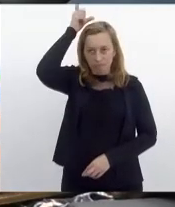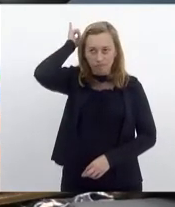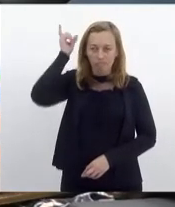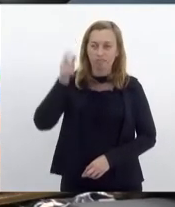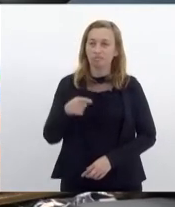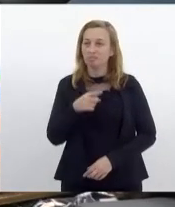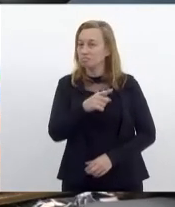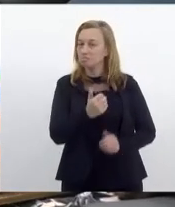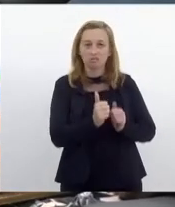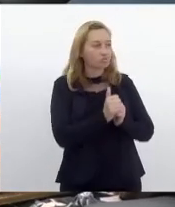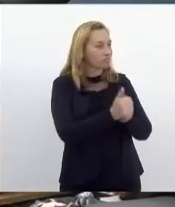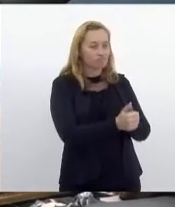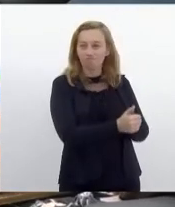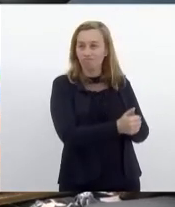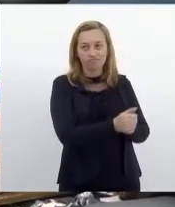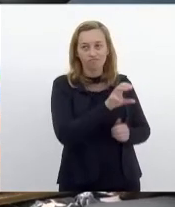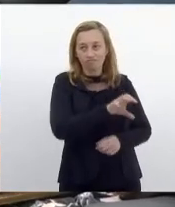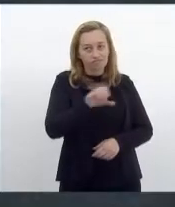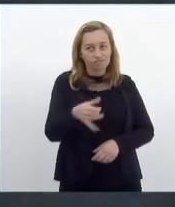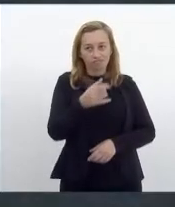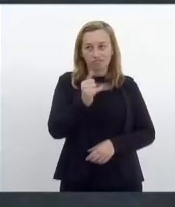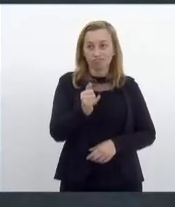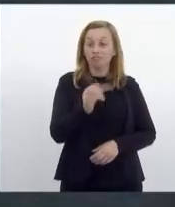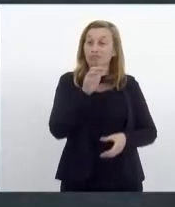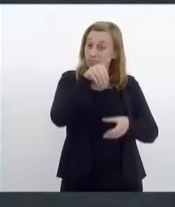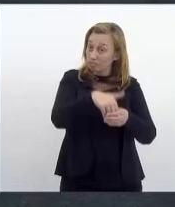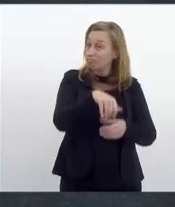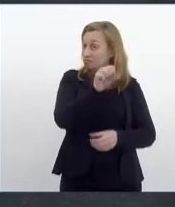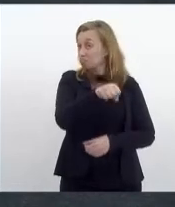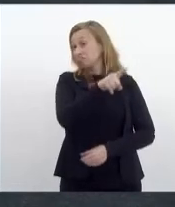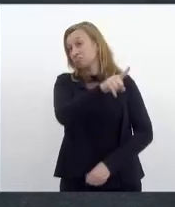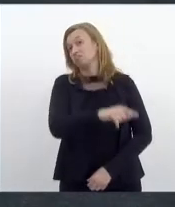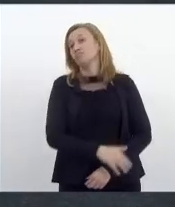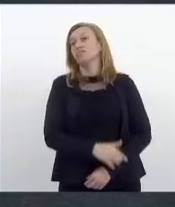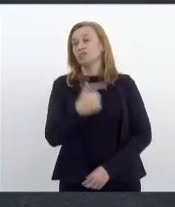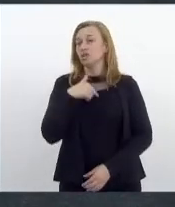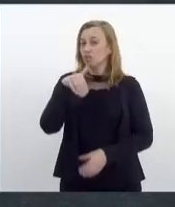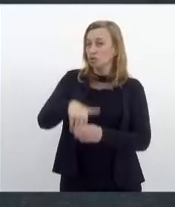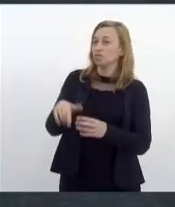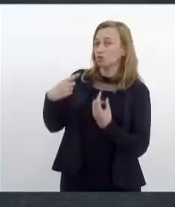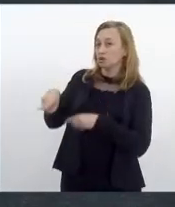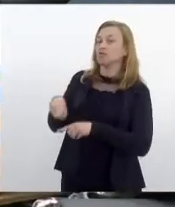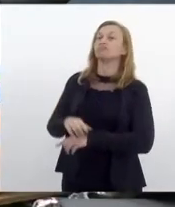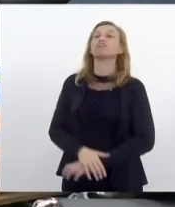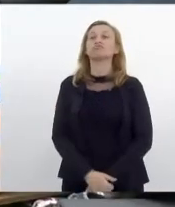Ele não acompanhou a CCJ, senhor presidente. Votou favorável. E eu voto contrário.